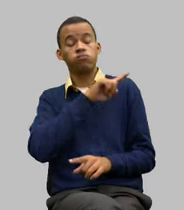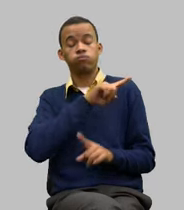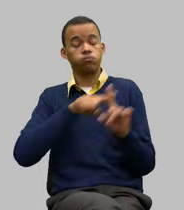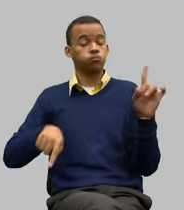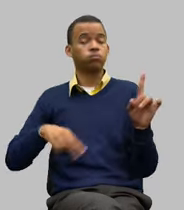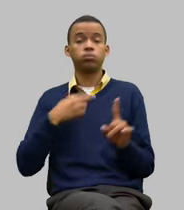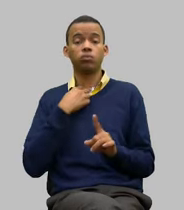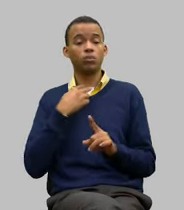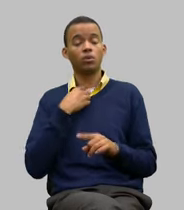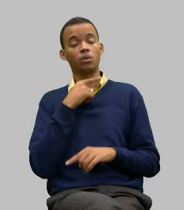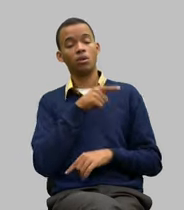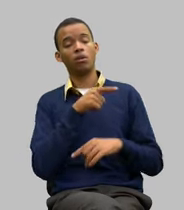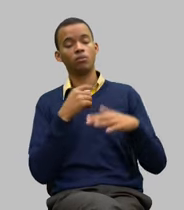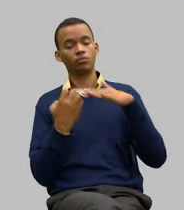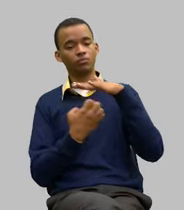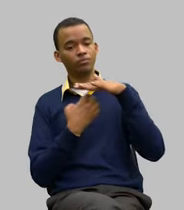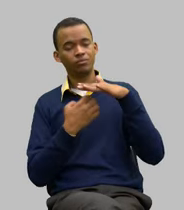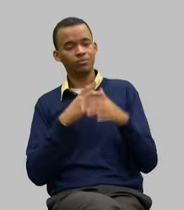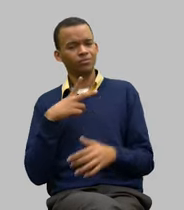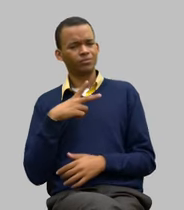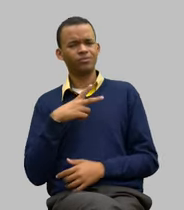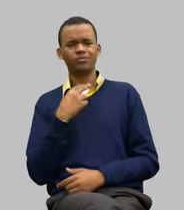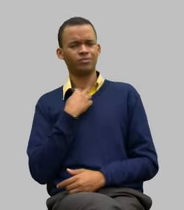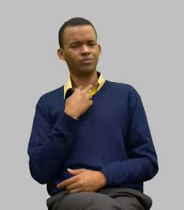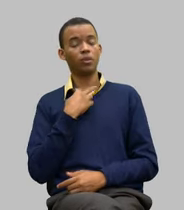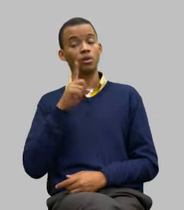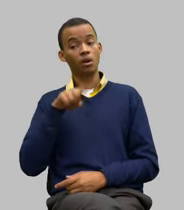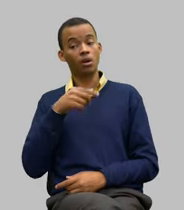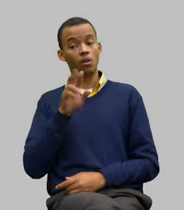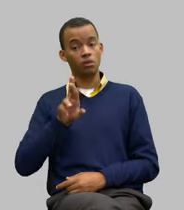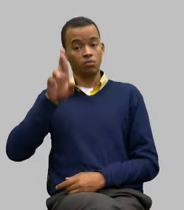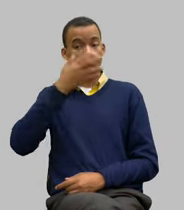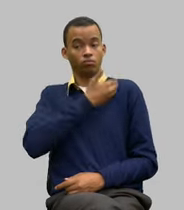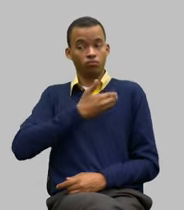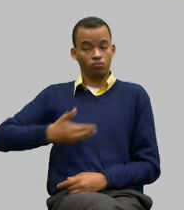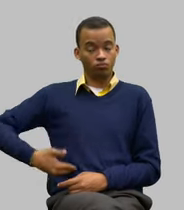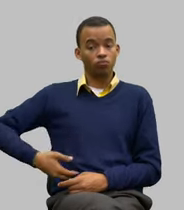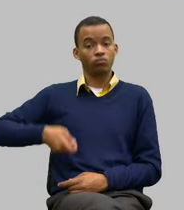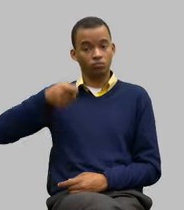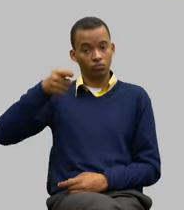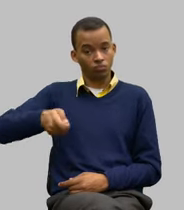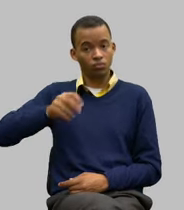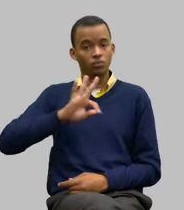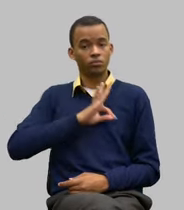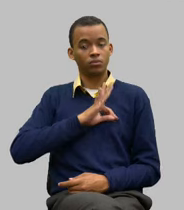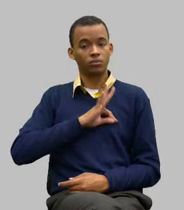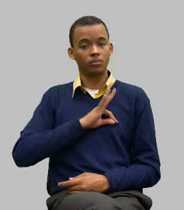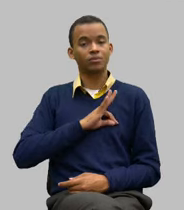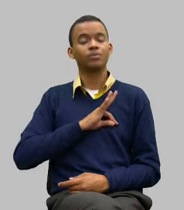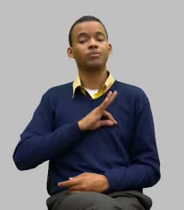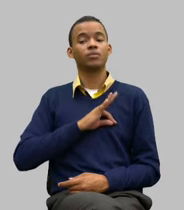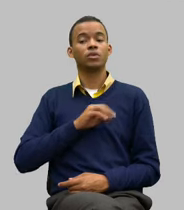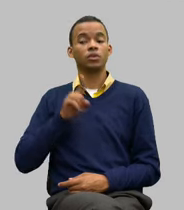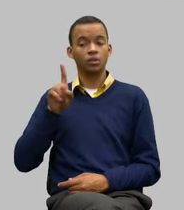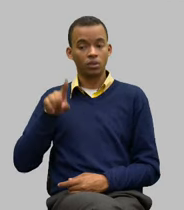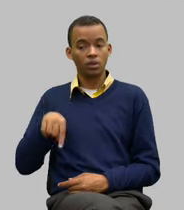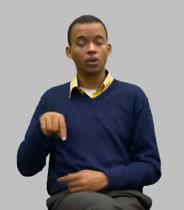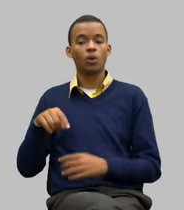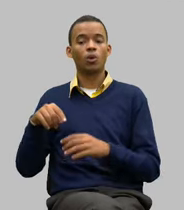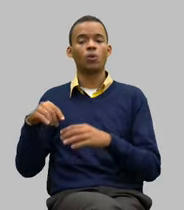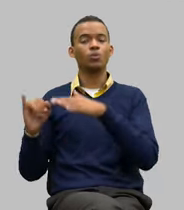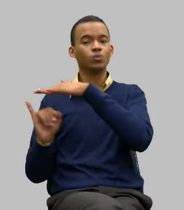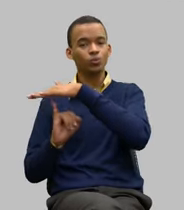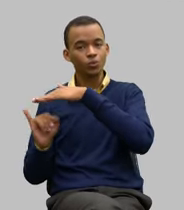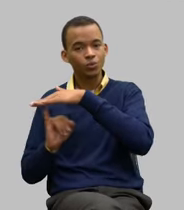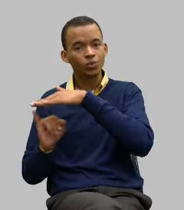privado Isso é só quem detém poder de polícia e poder de polícia quem detém é órgão fiscaliza é